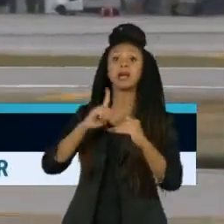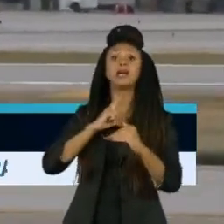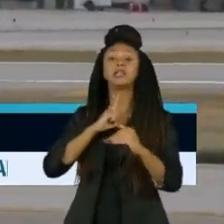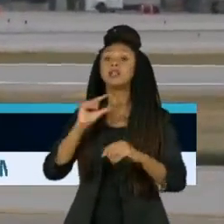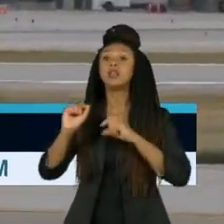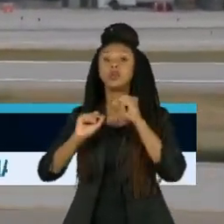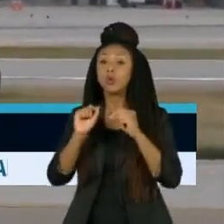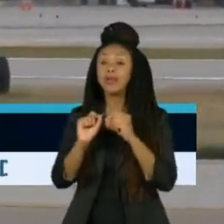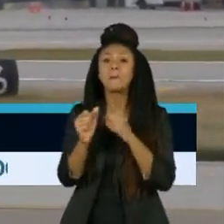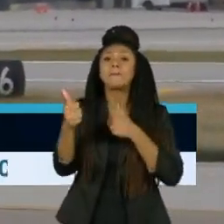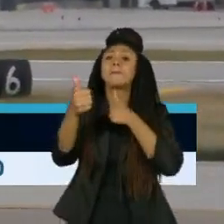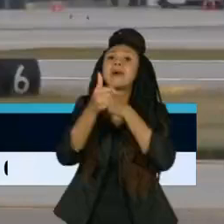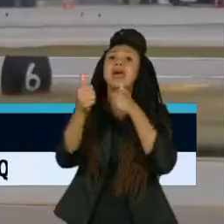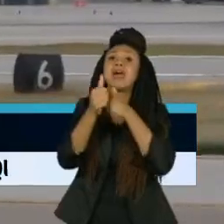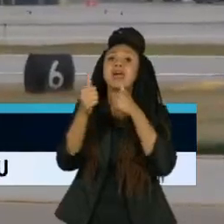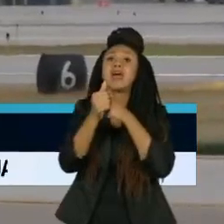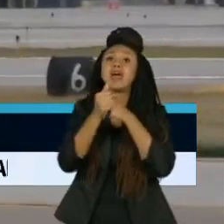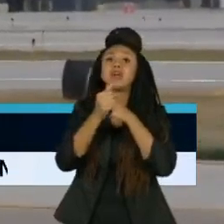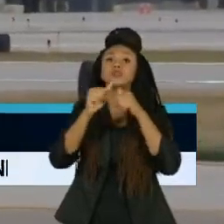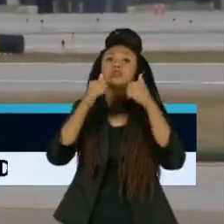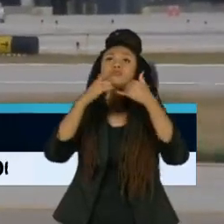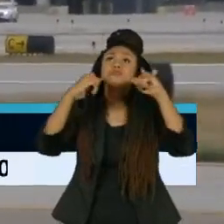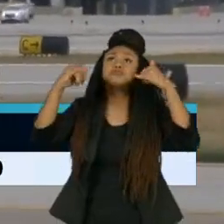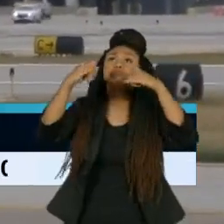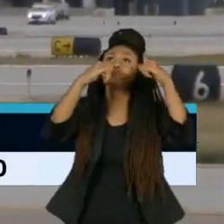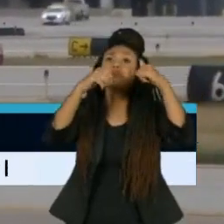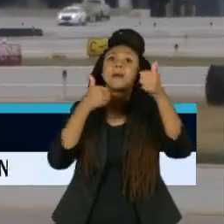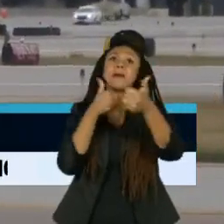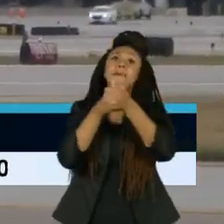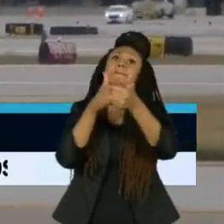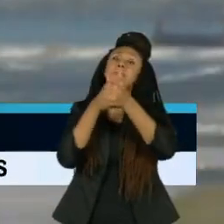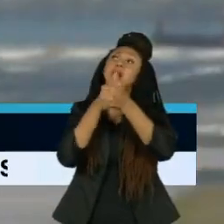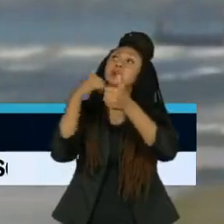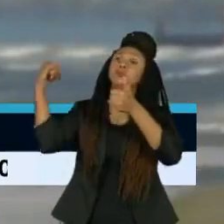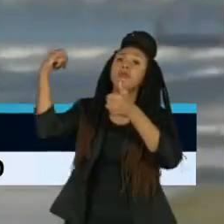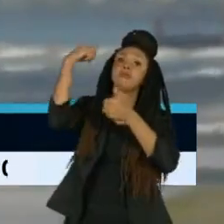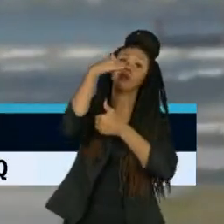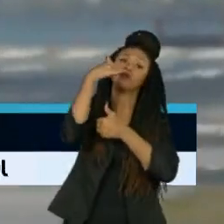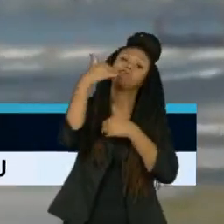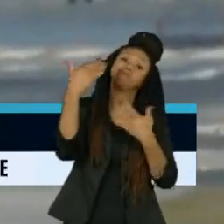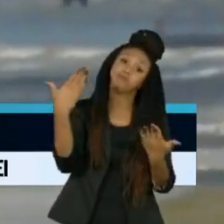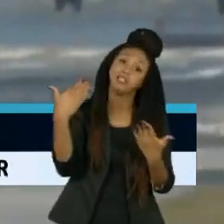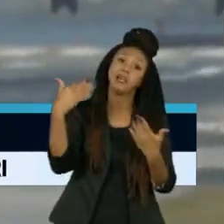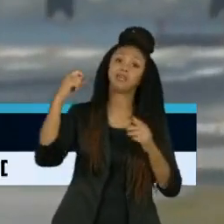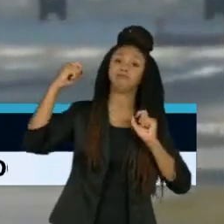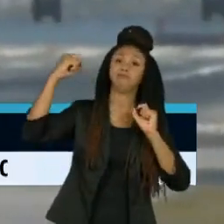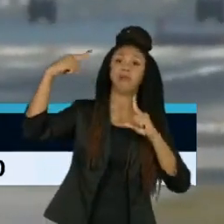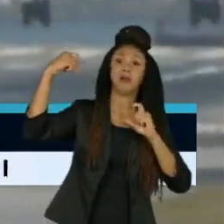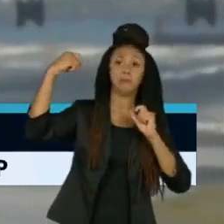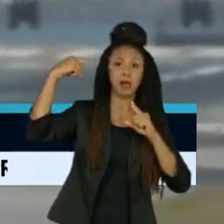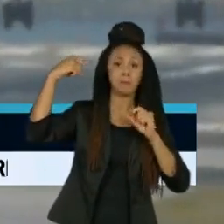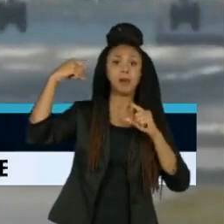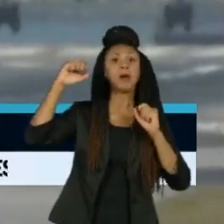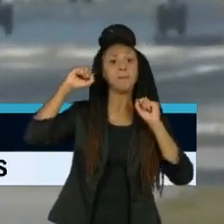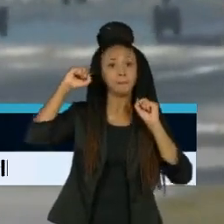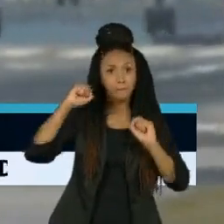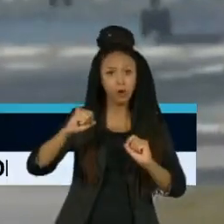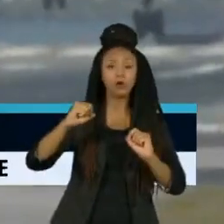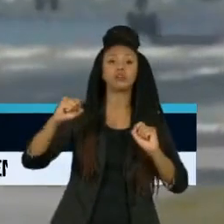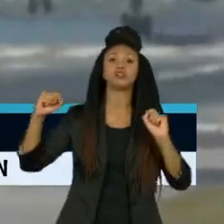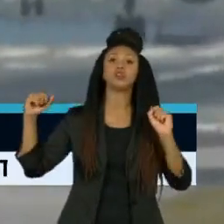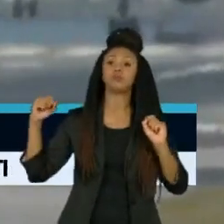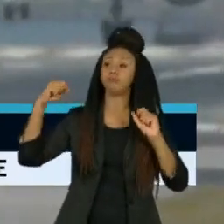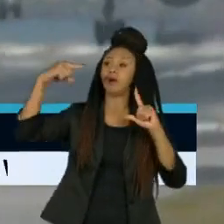frequência muito próxima daquela utilizada pelo sistema de navegação aérea que o sinal da telefonia pode provocar